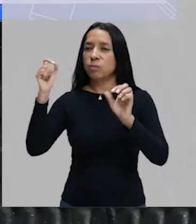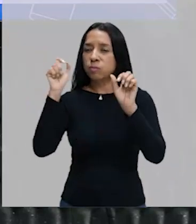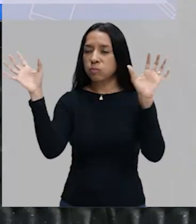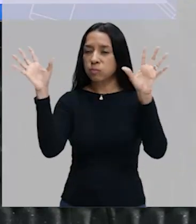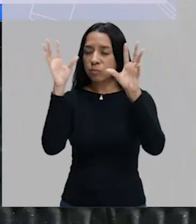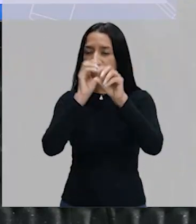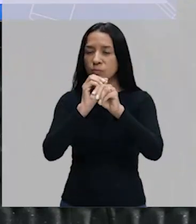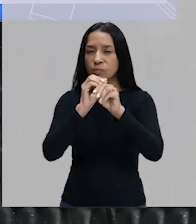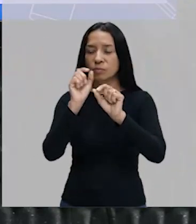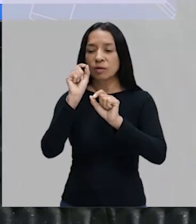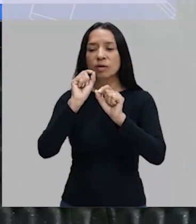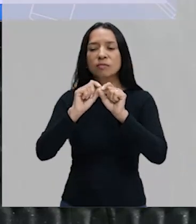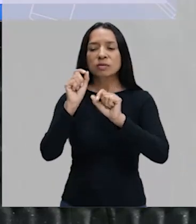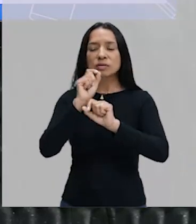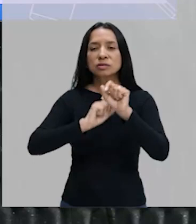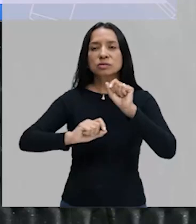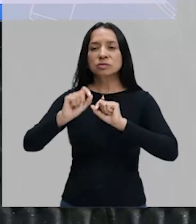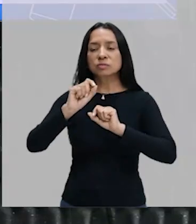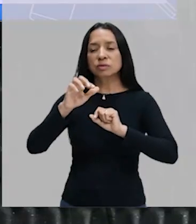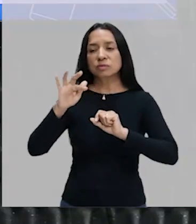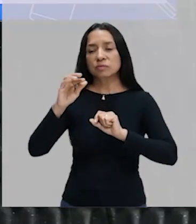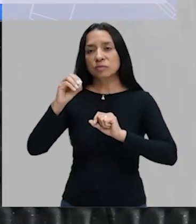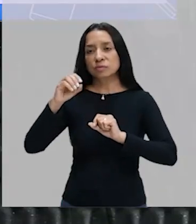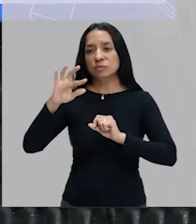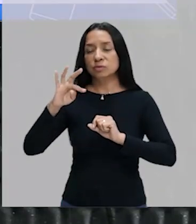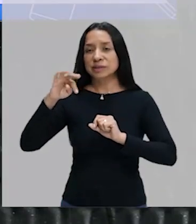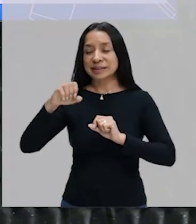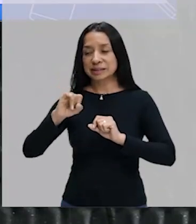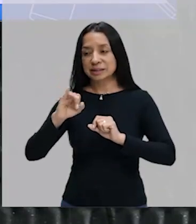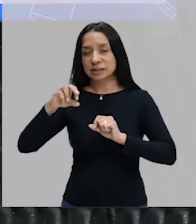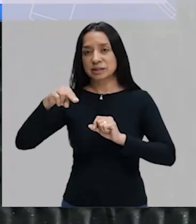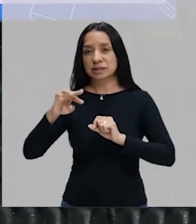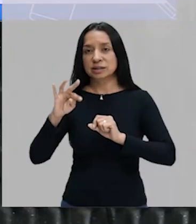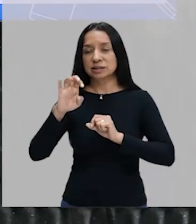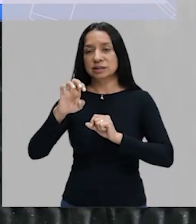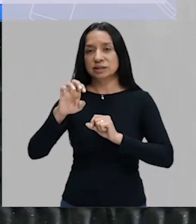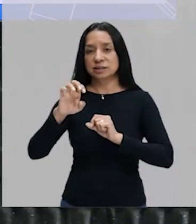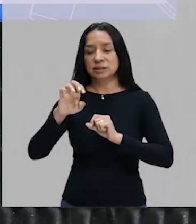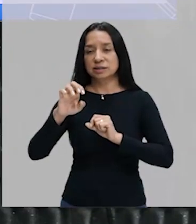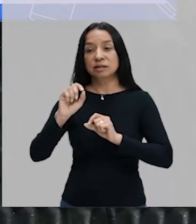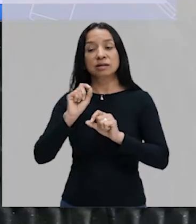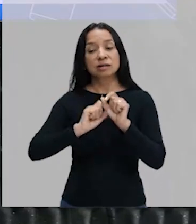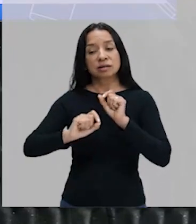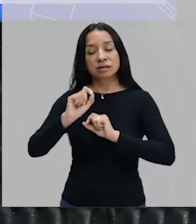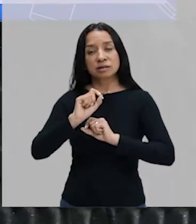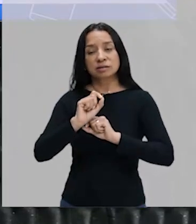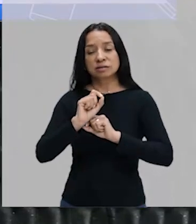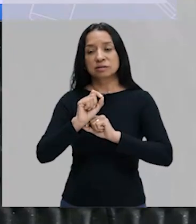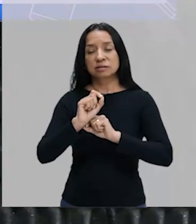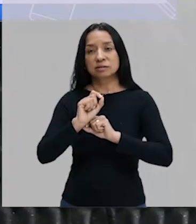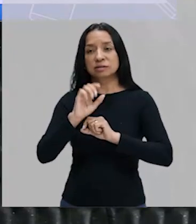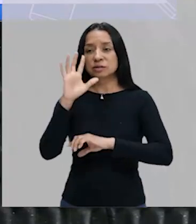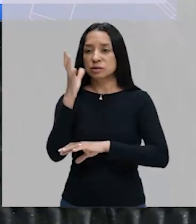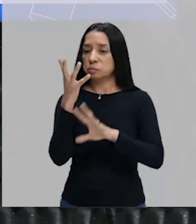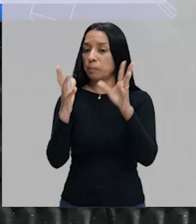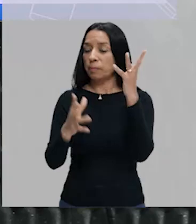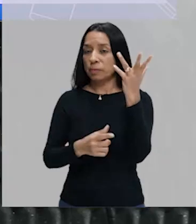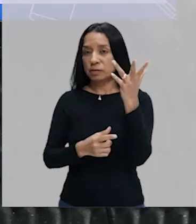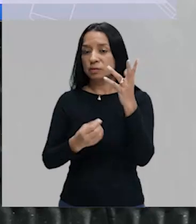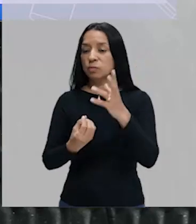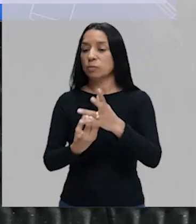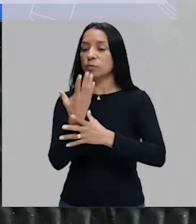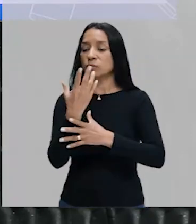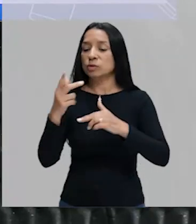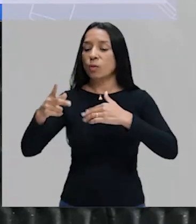a fotossíntese acabasse de ser realizada e assim as plantas elas não poderiam mais produzir seu próprio alimento.